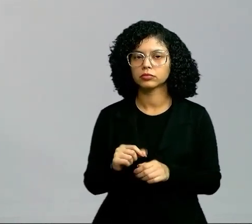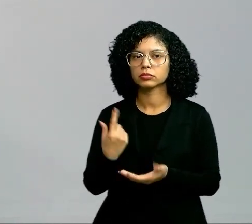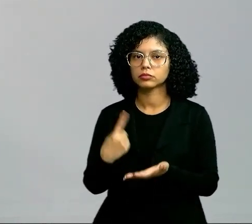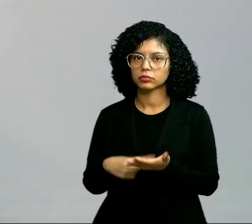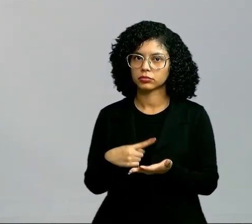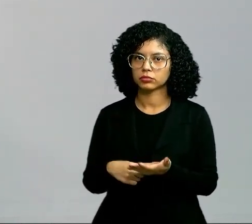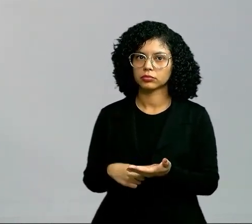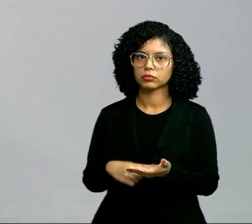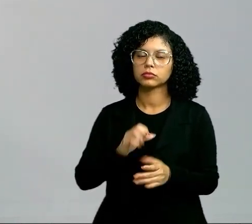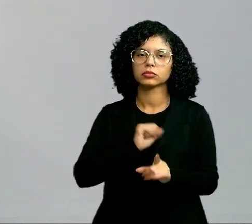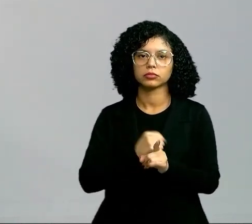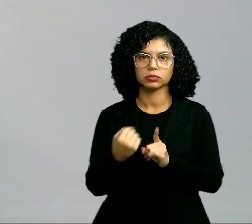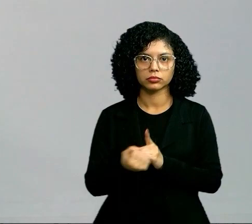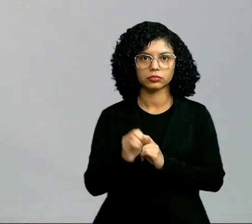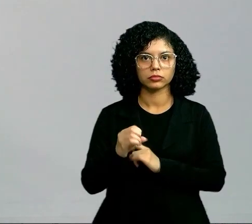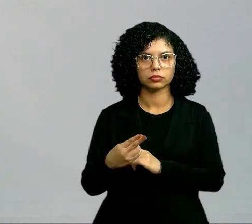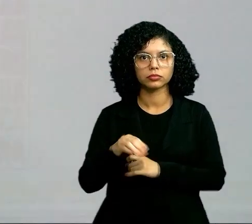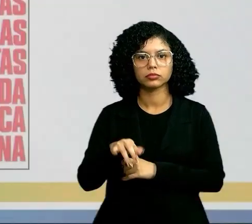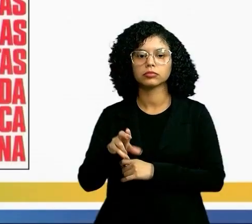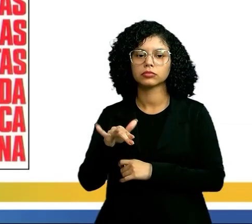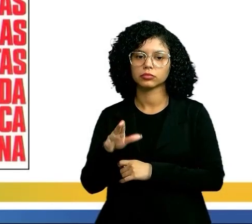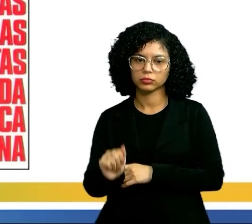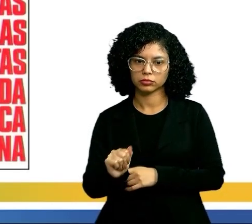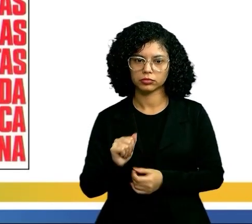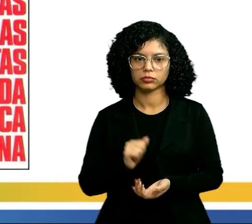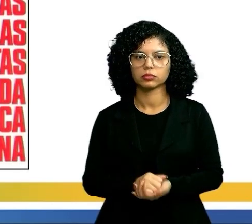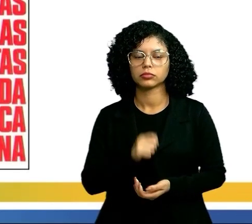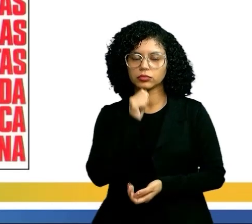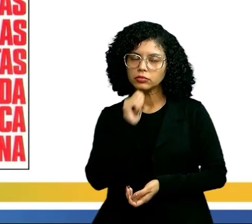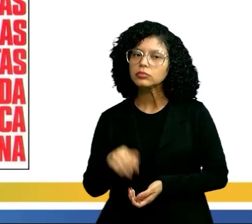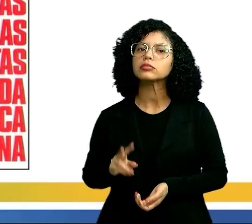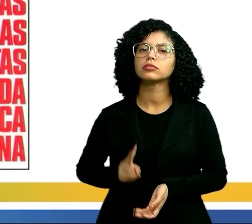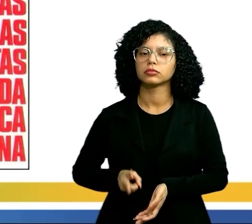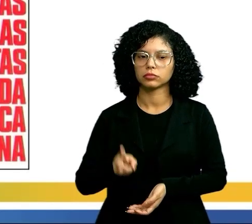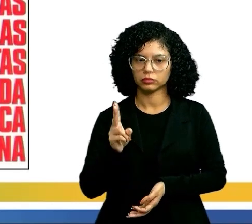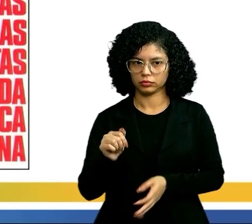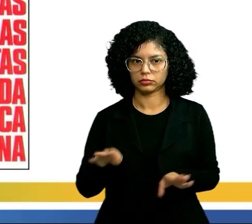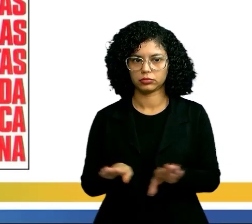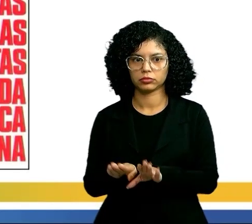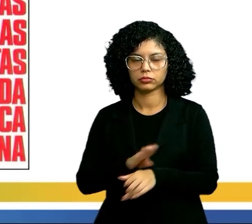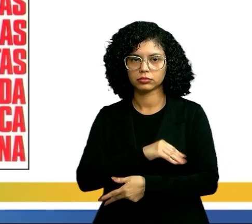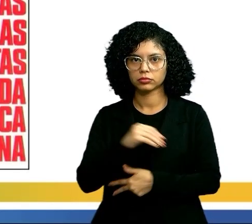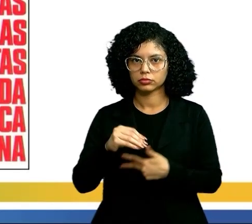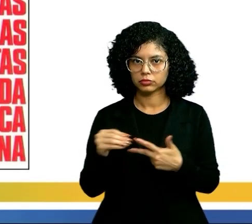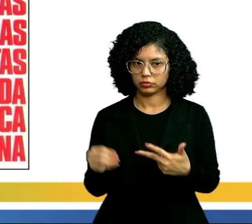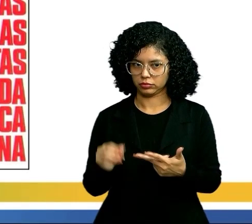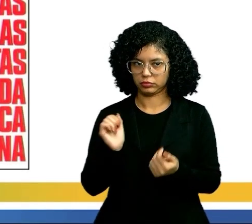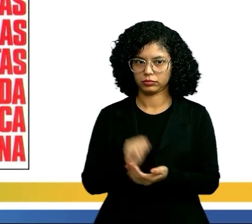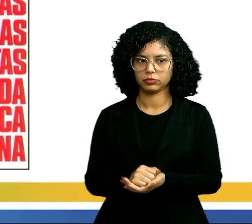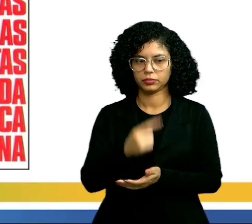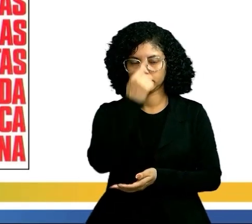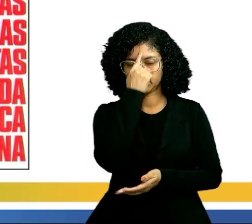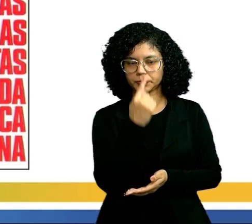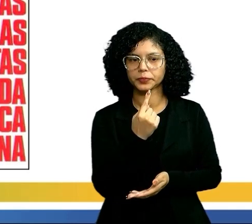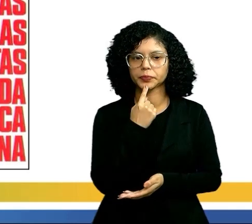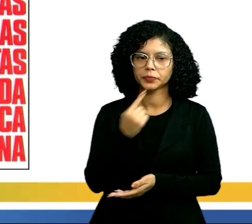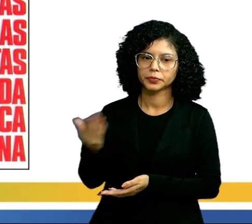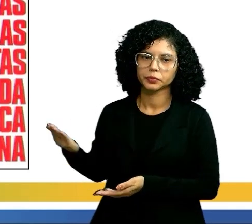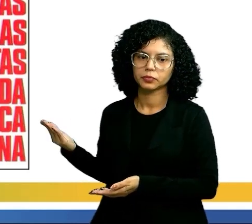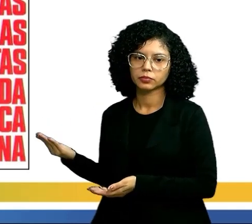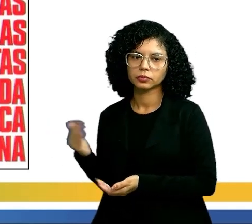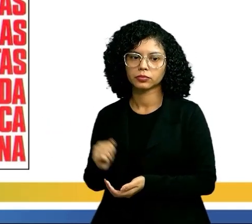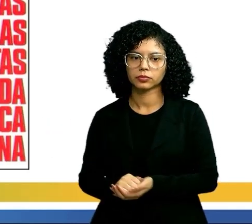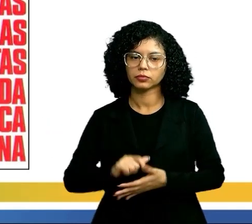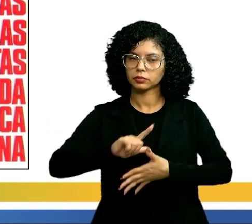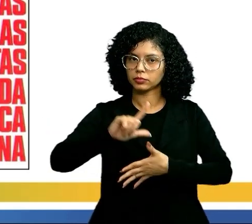consideradas socialistas ou comunistas, tá? Isso é bastante recorrente também nos Enems. Aí nós temos a imagem aí, o Memorial da